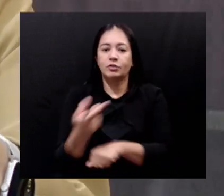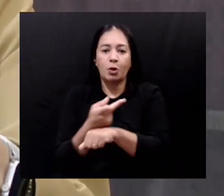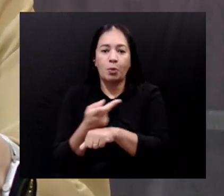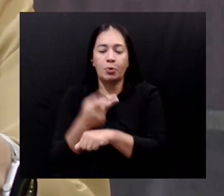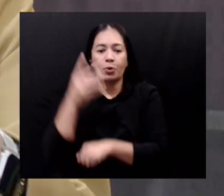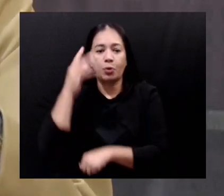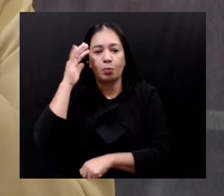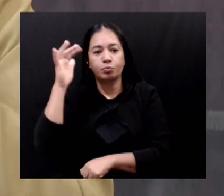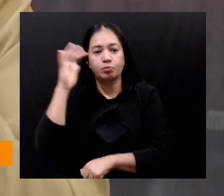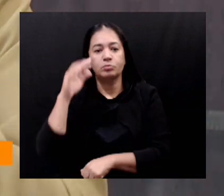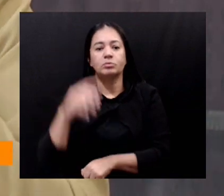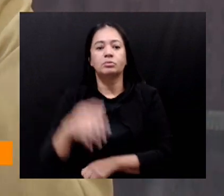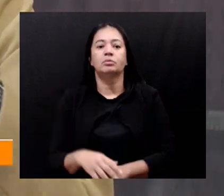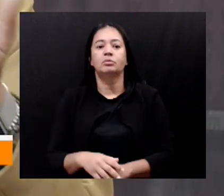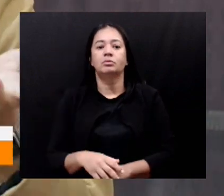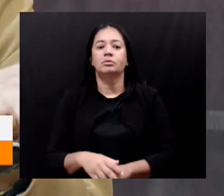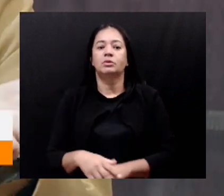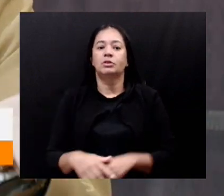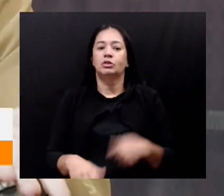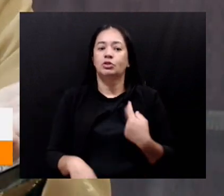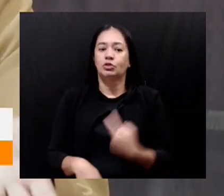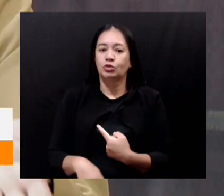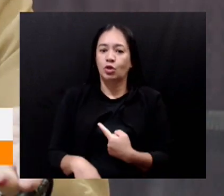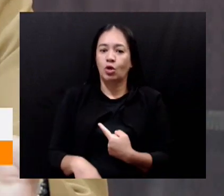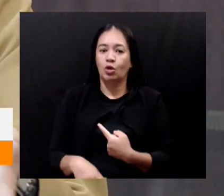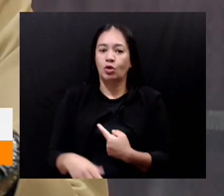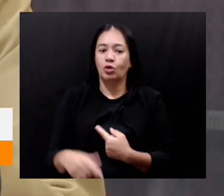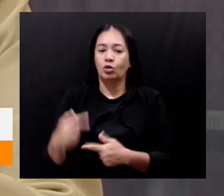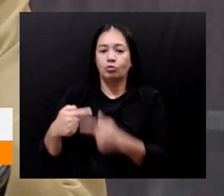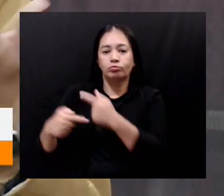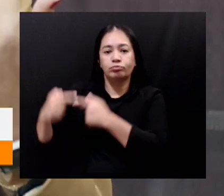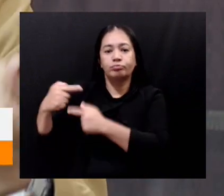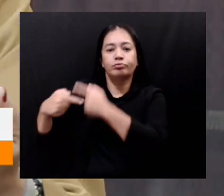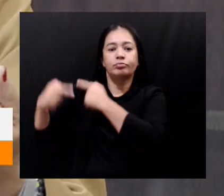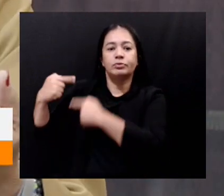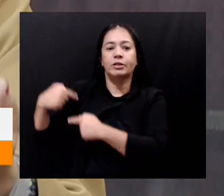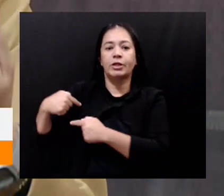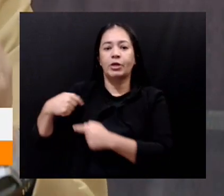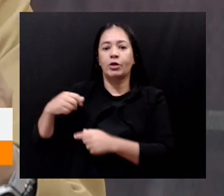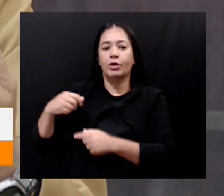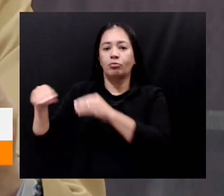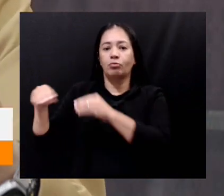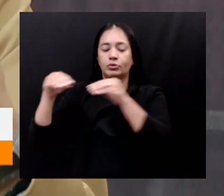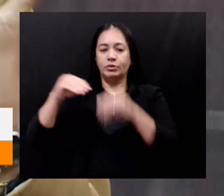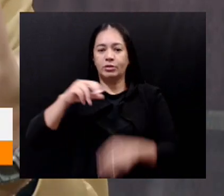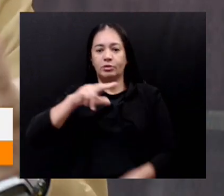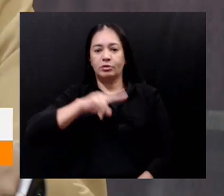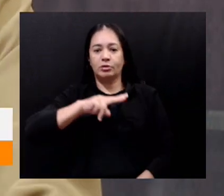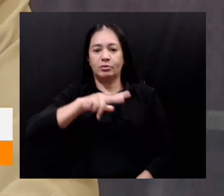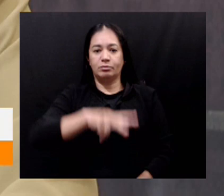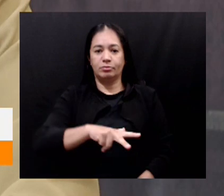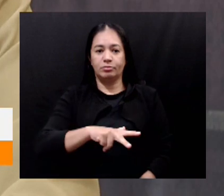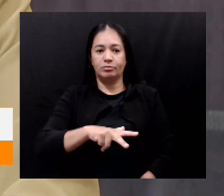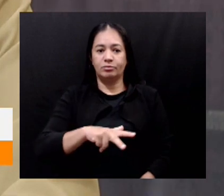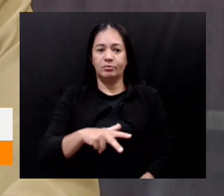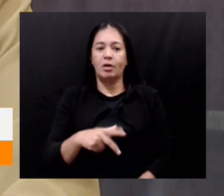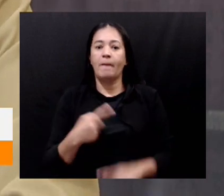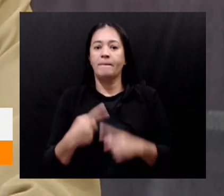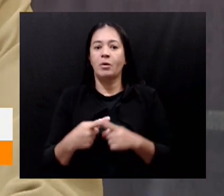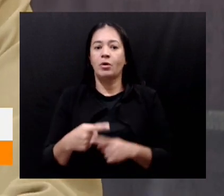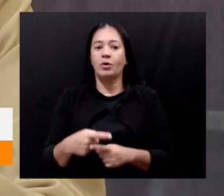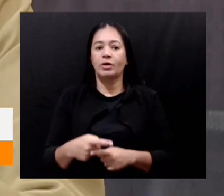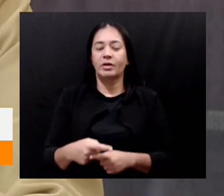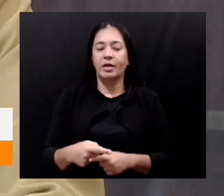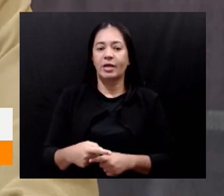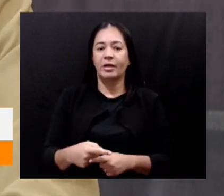forma como os nossos antepassados, no meu caso, eu que vim de Portugal há 12 anos, vieram ao Brasil à procura de uma vida melhor. E